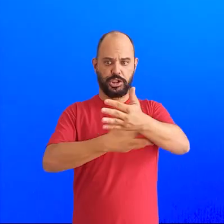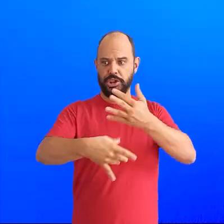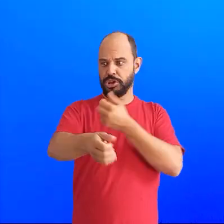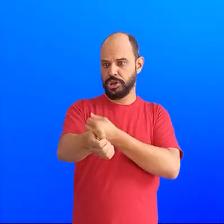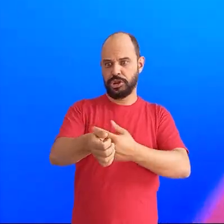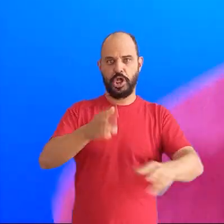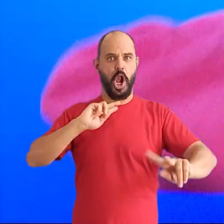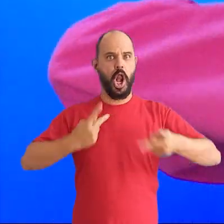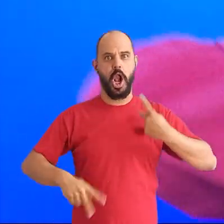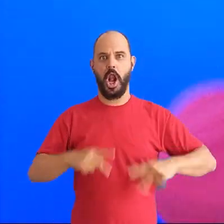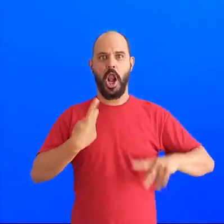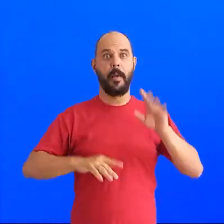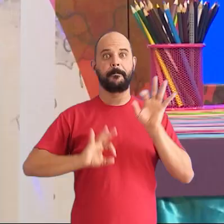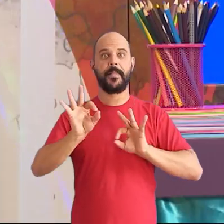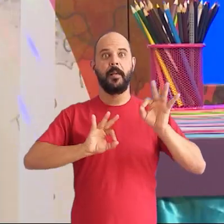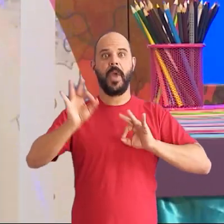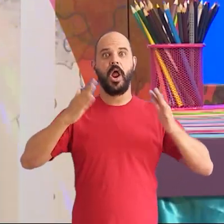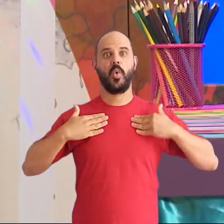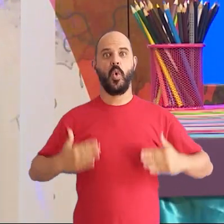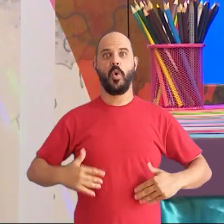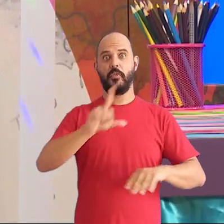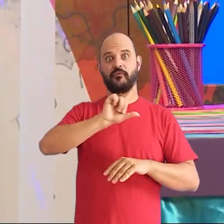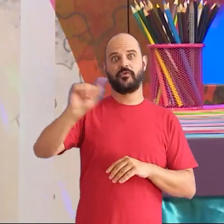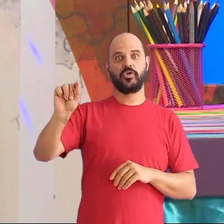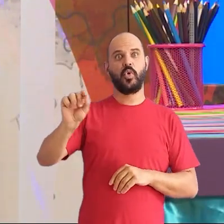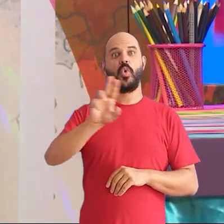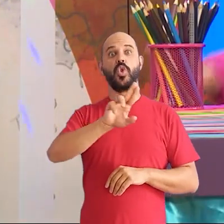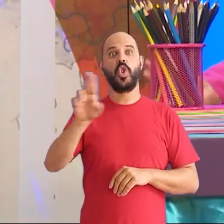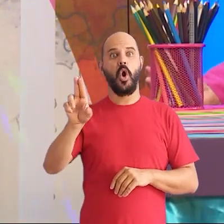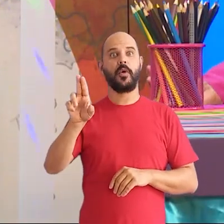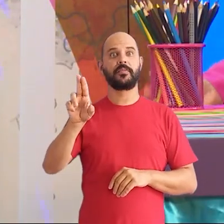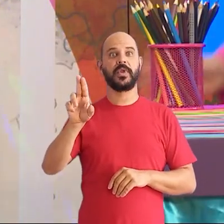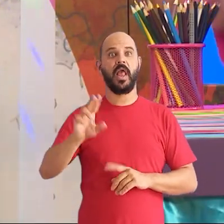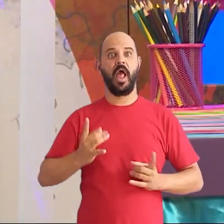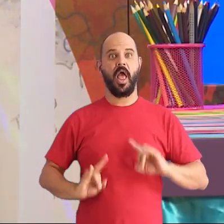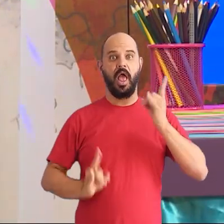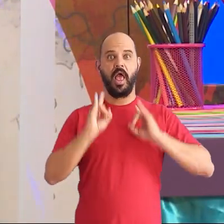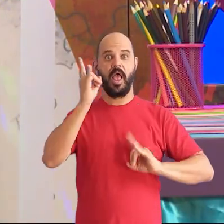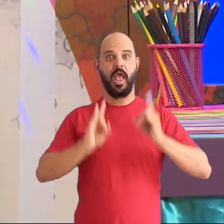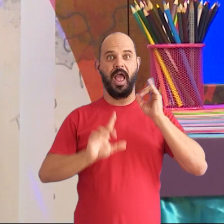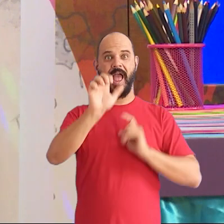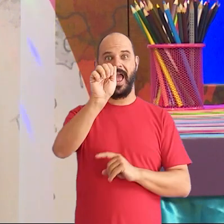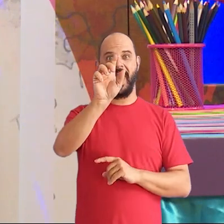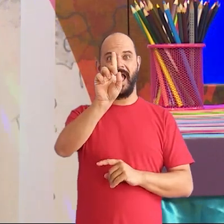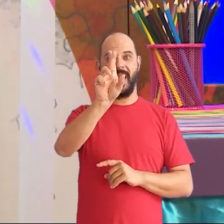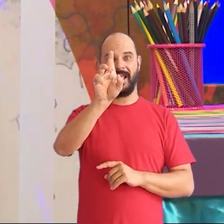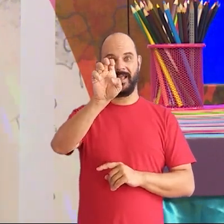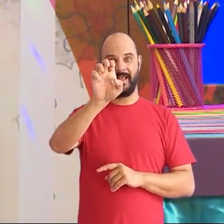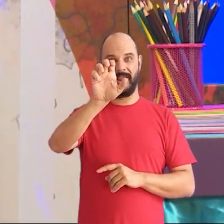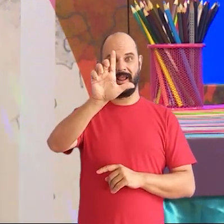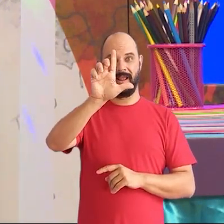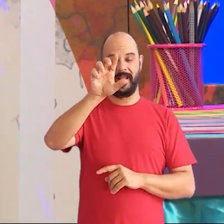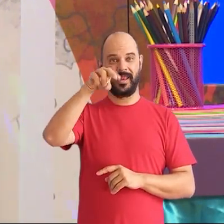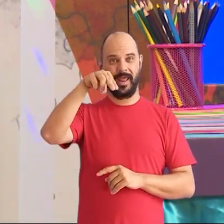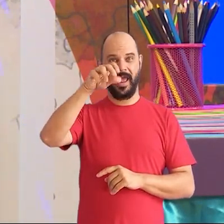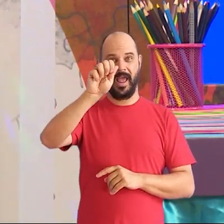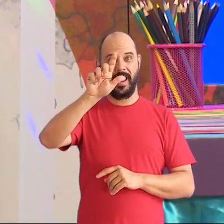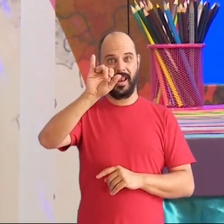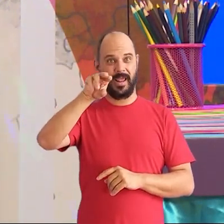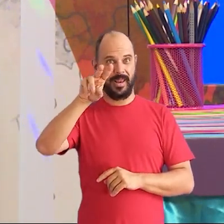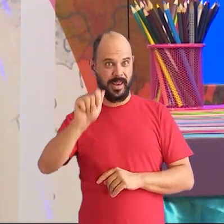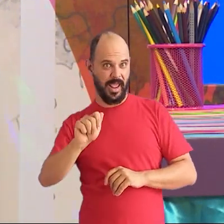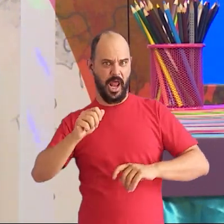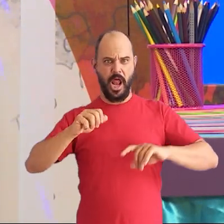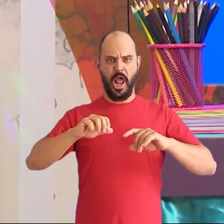que prepara o corpo para fugir. Esse hormônio é chamado adrenalina e provoca uma série de